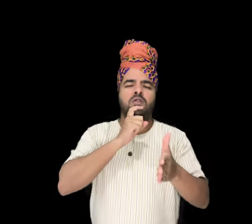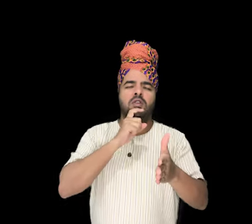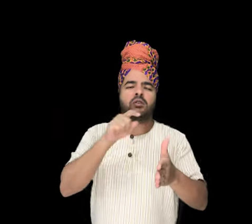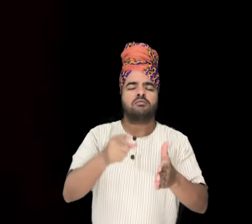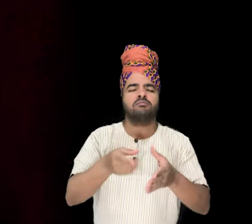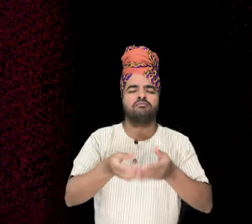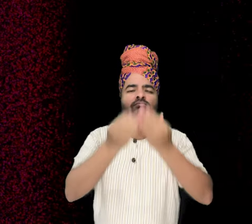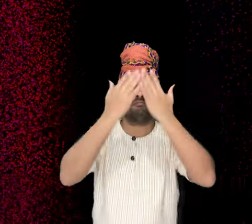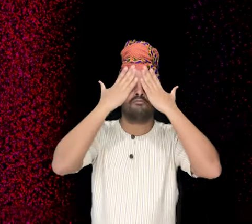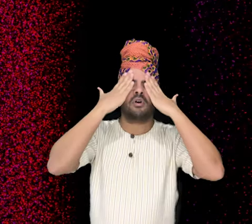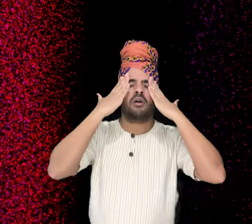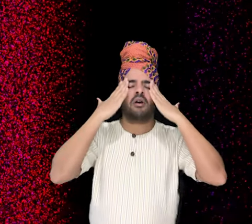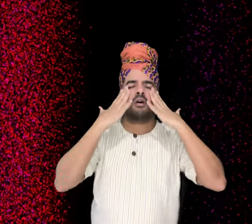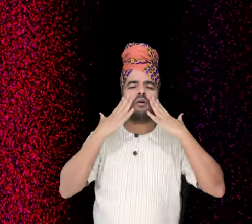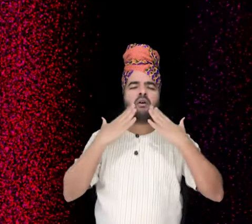febre